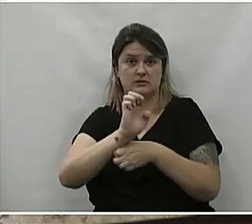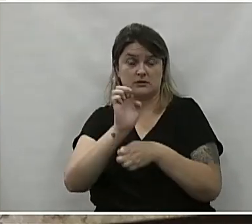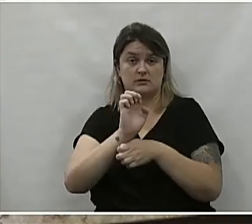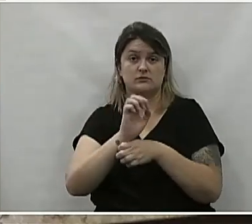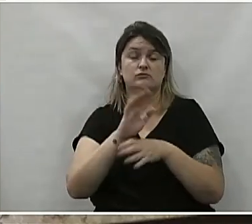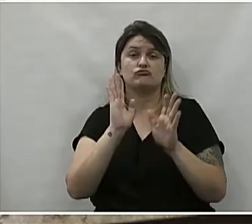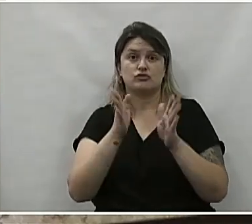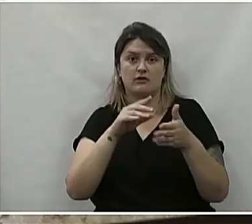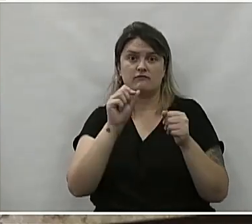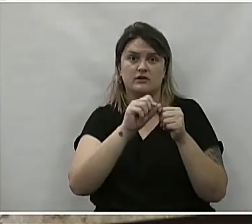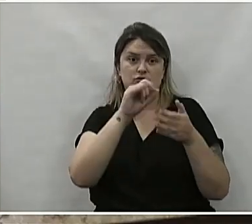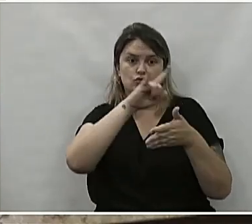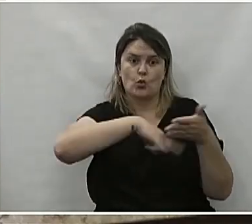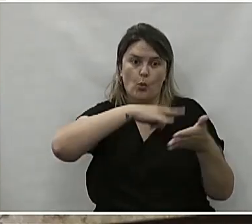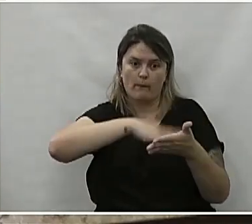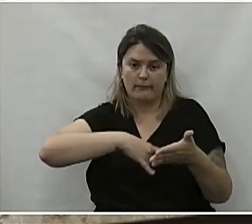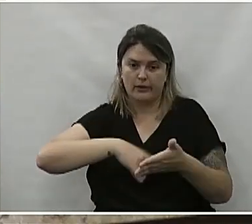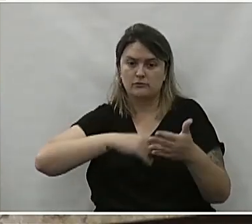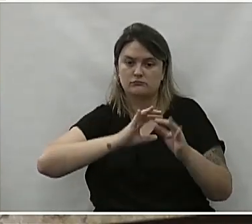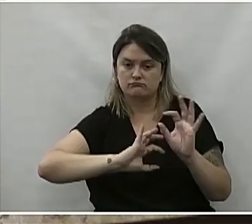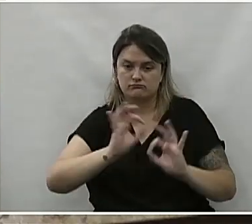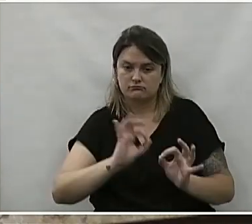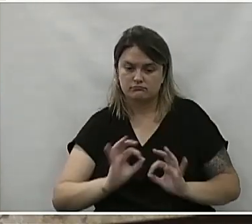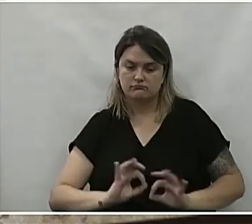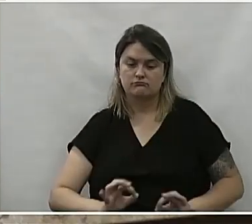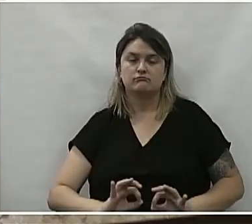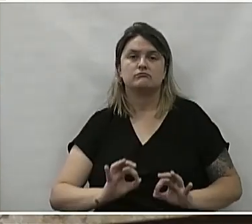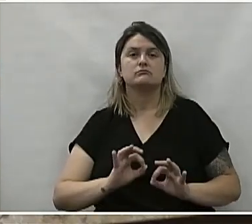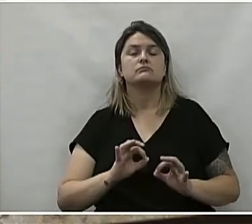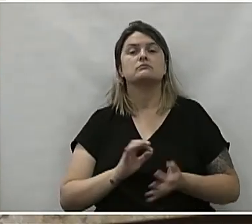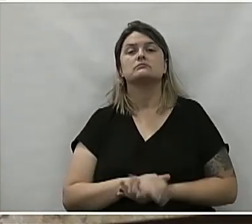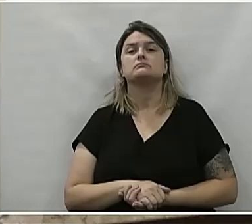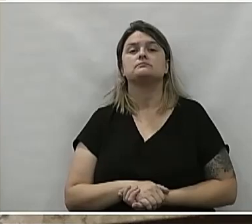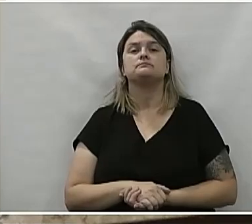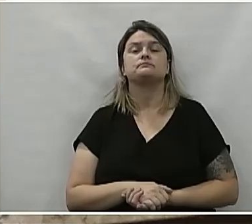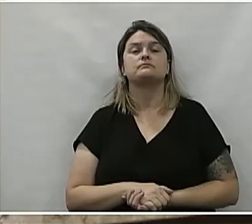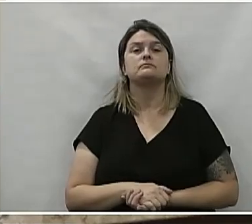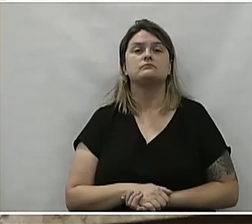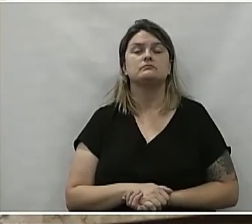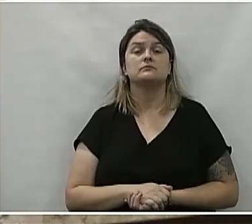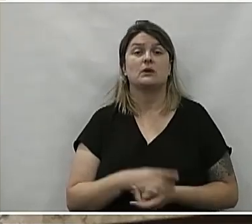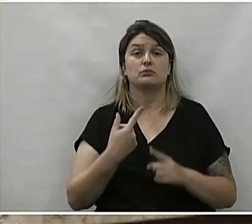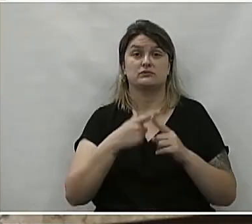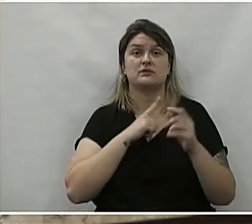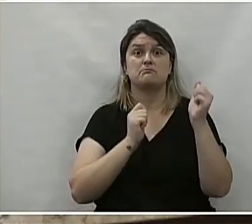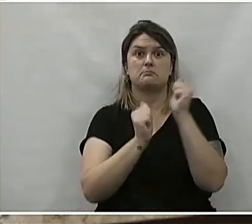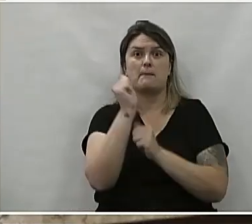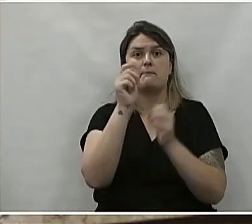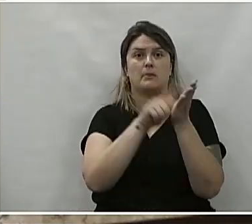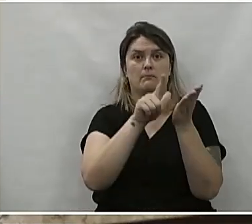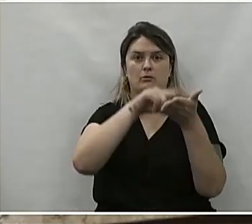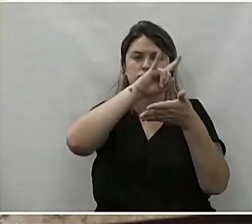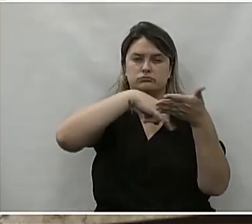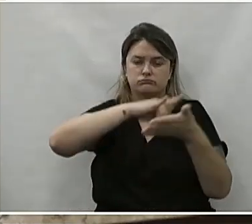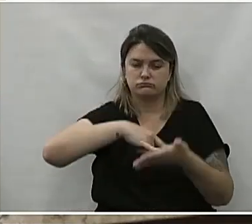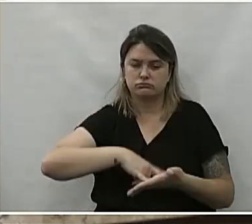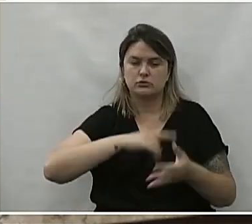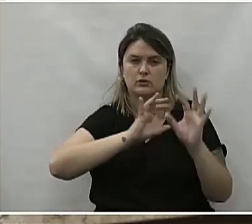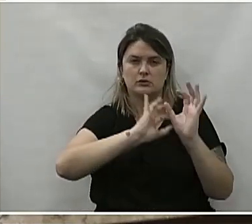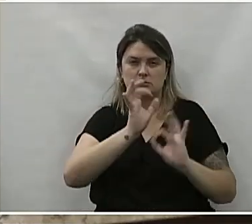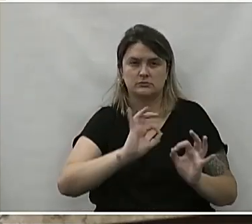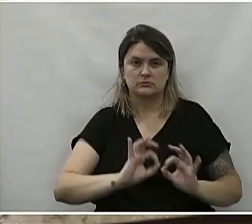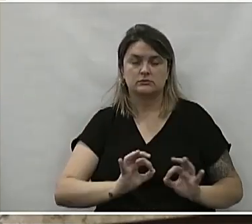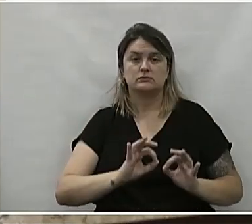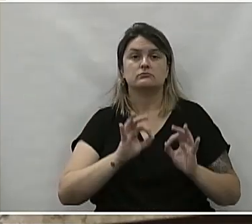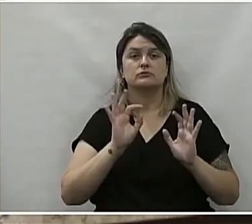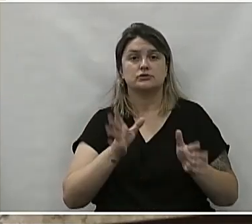encaminhado Eu enquanto secretário A gente agilizou Bastante a parte Burocrática A respeito disso Recentemente Já